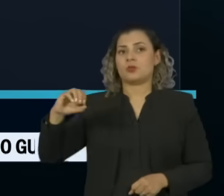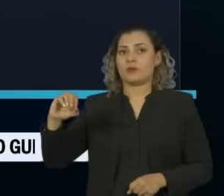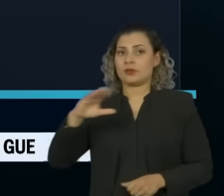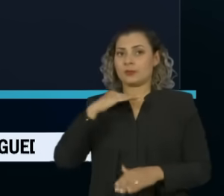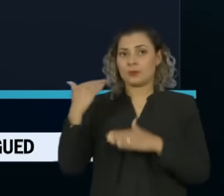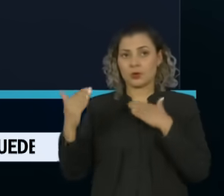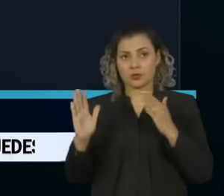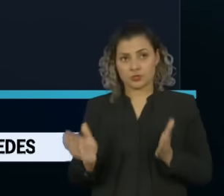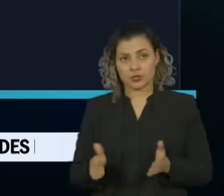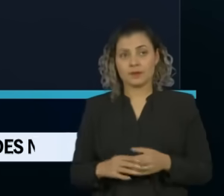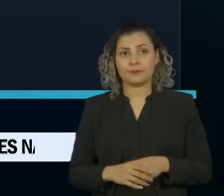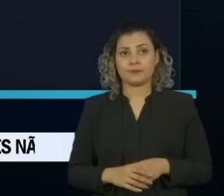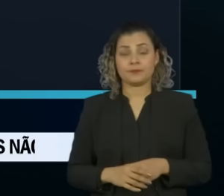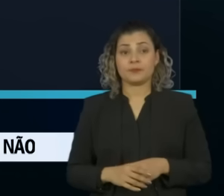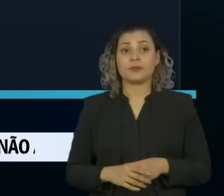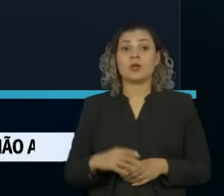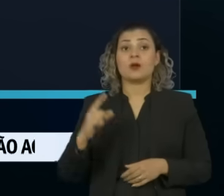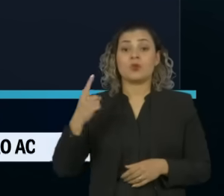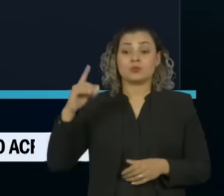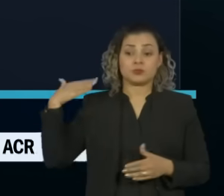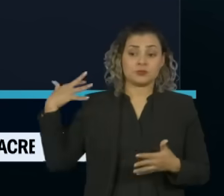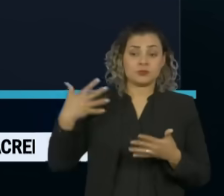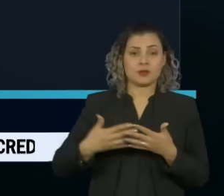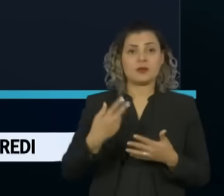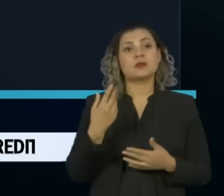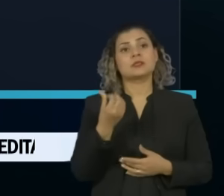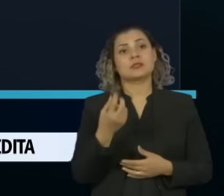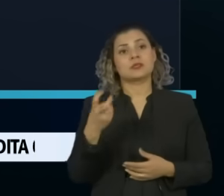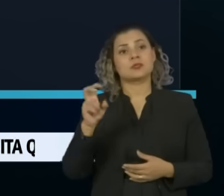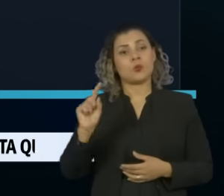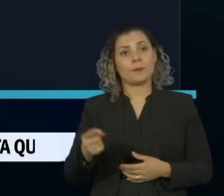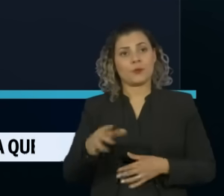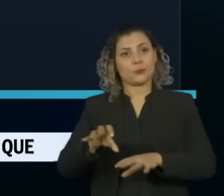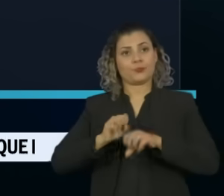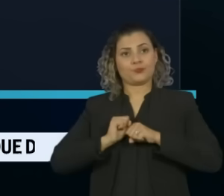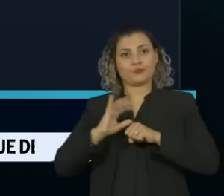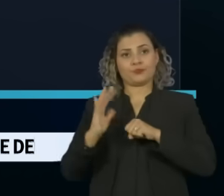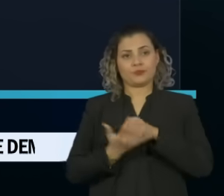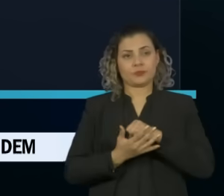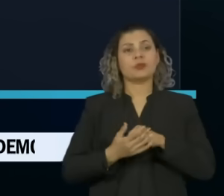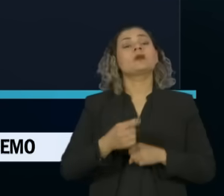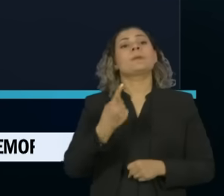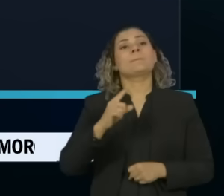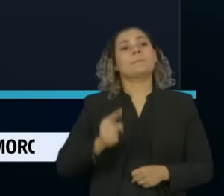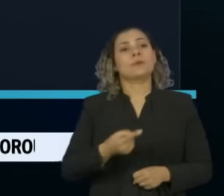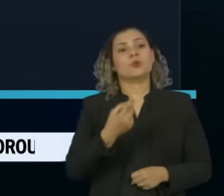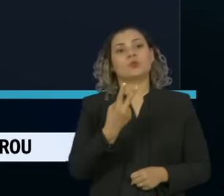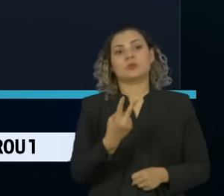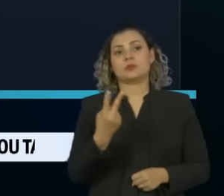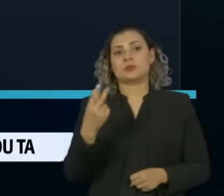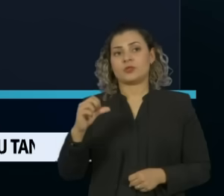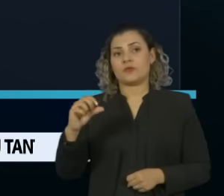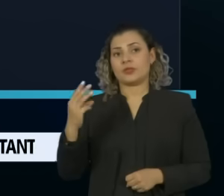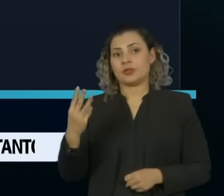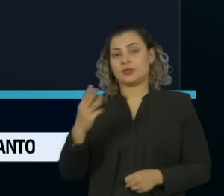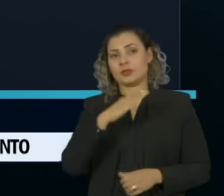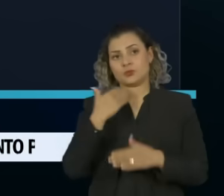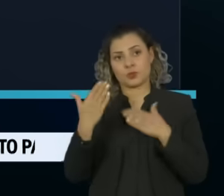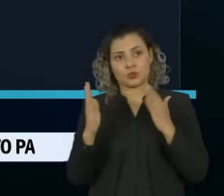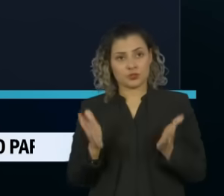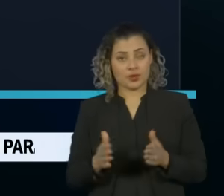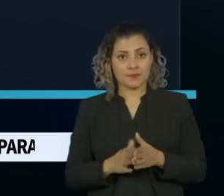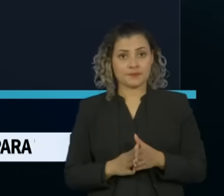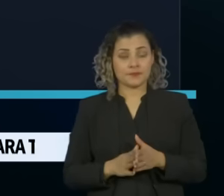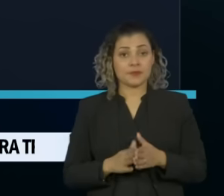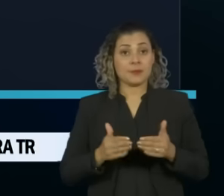82.890 mortes. No último dia, foram 65 mil novos diagnósticos e 1.293 mortes.